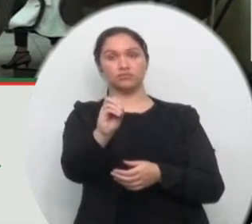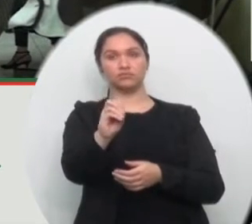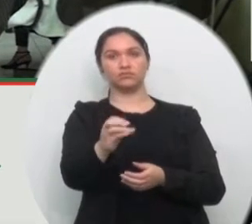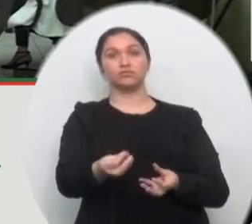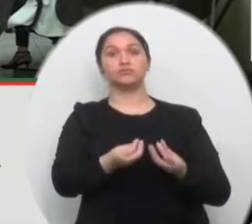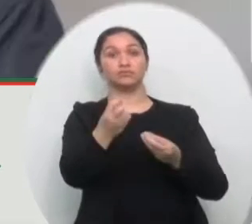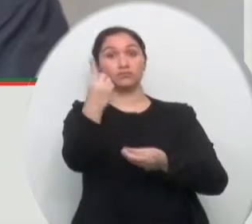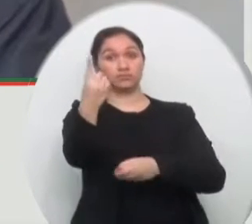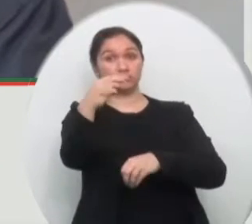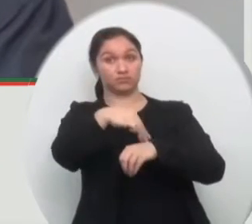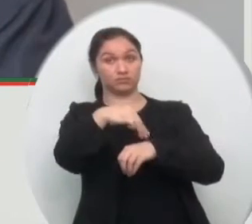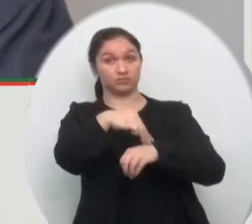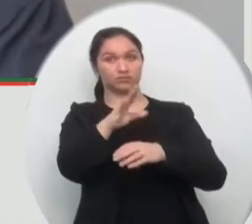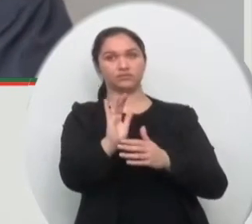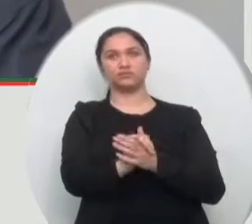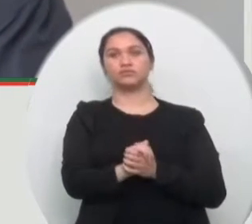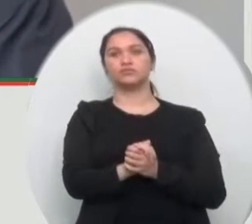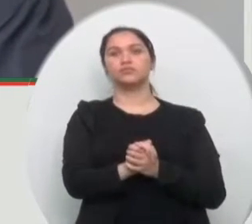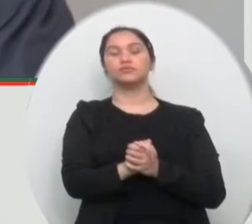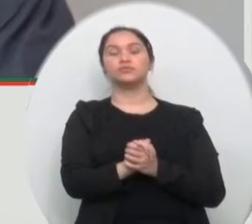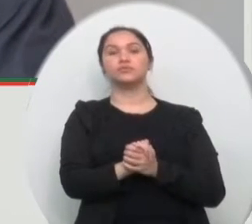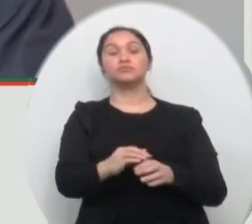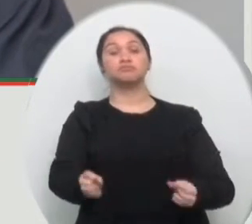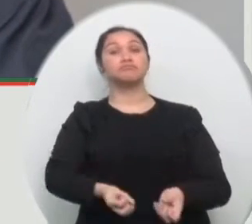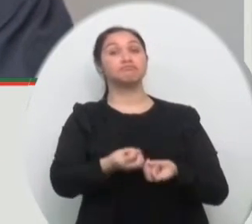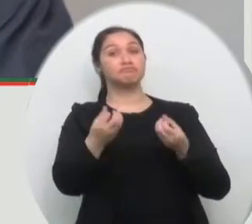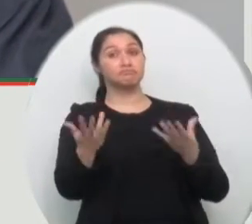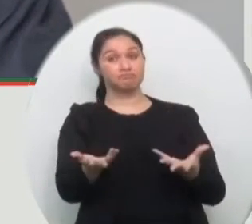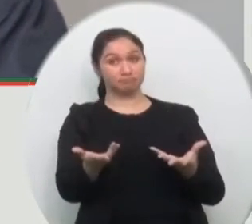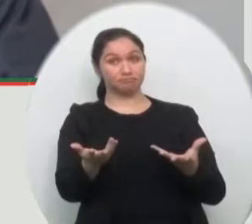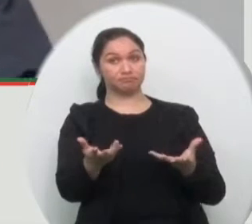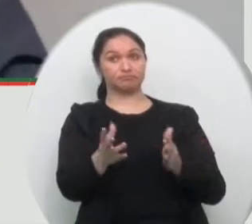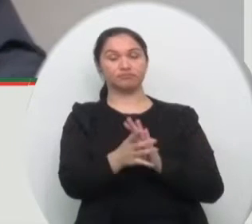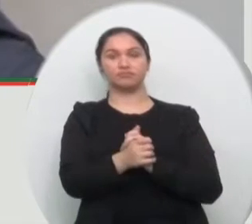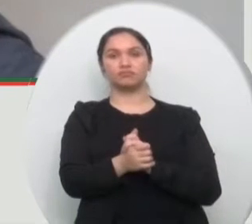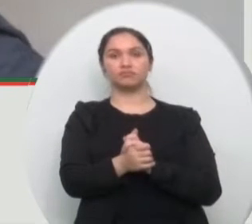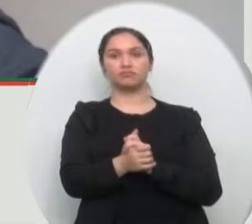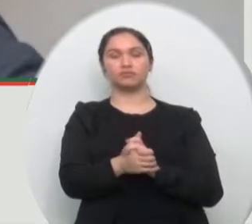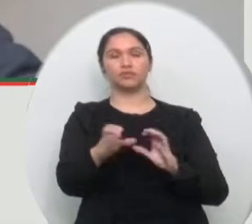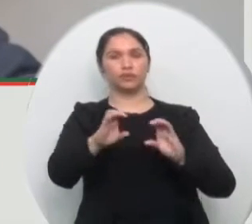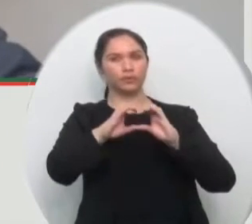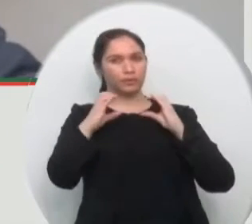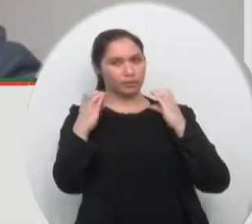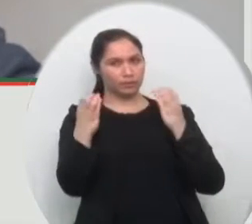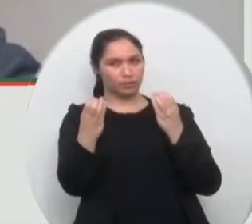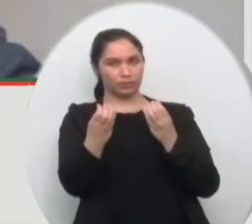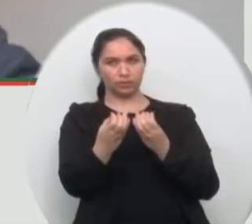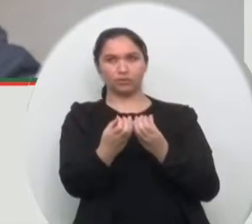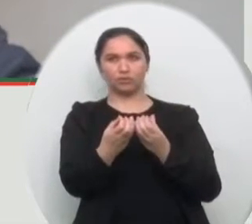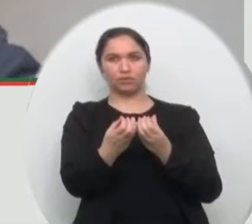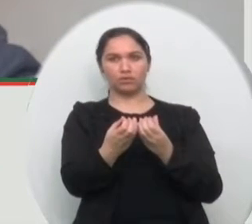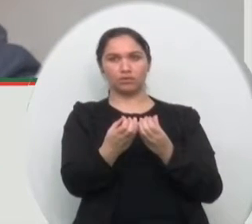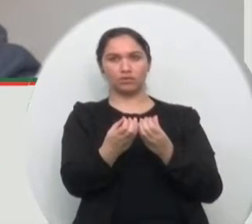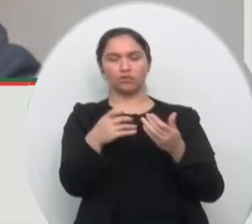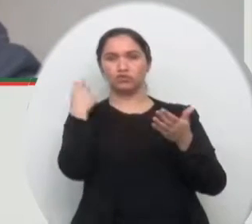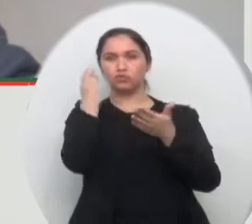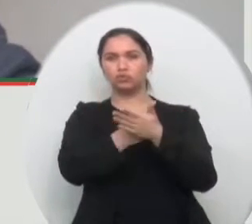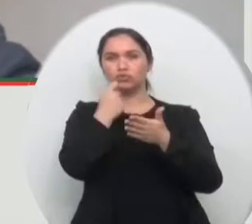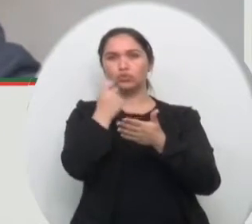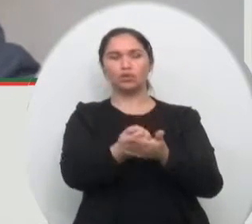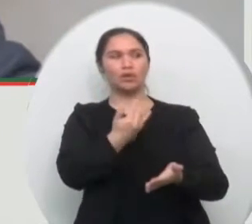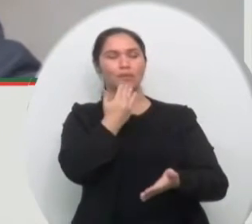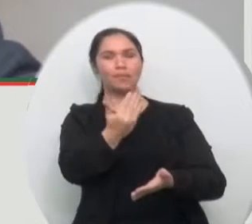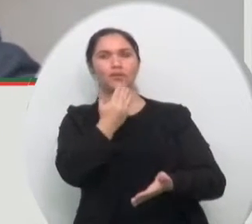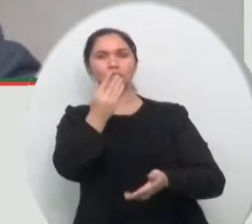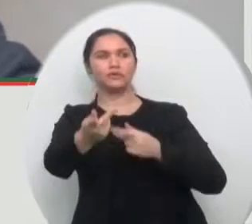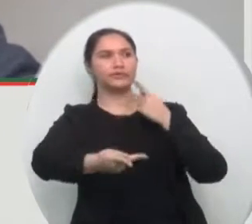vereador. E essa situação, a comunidade se levanta e com razão. Se levanta e com